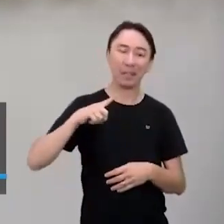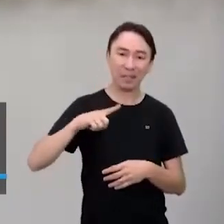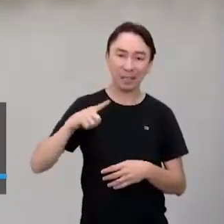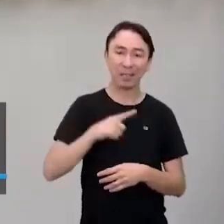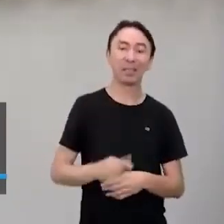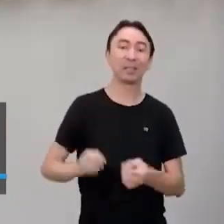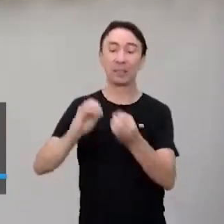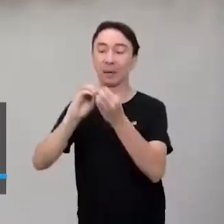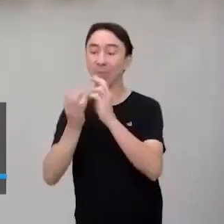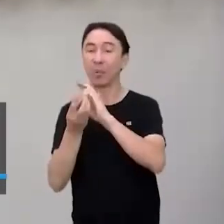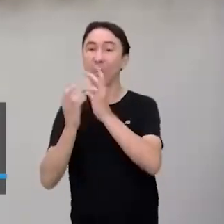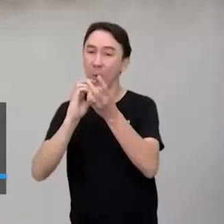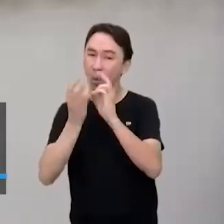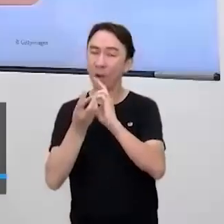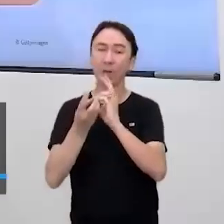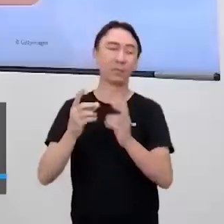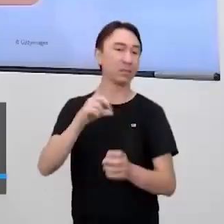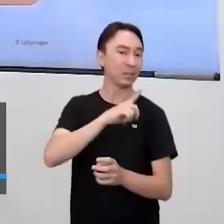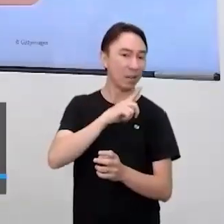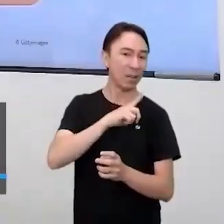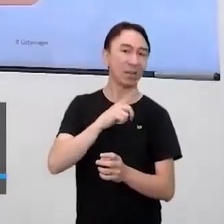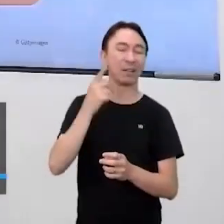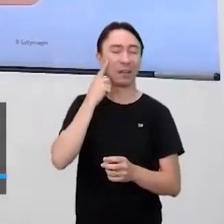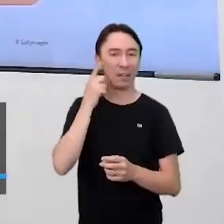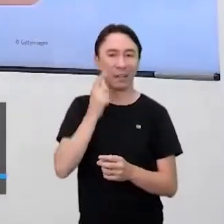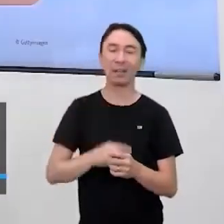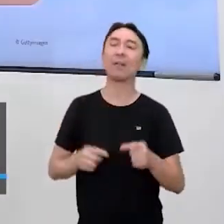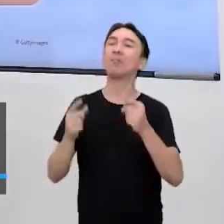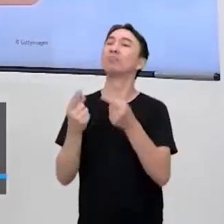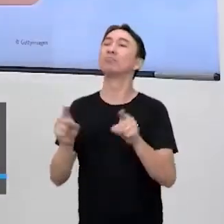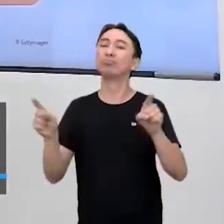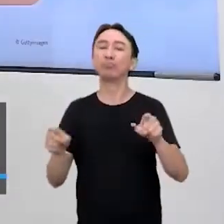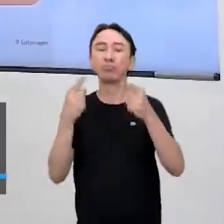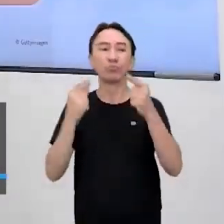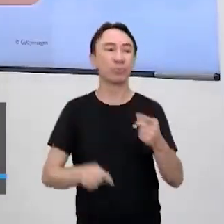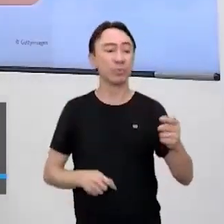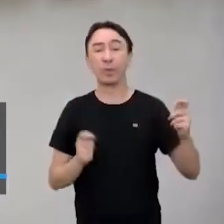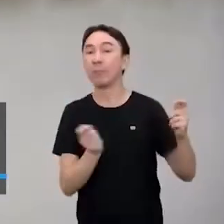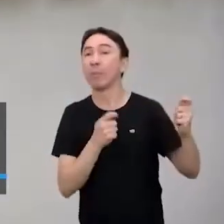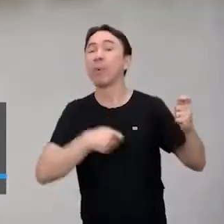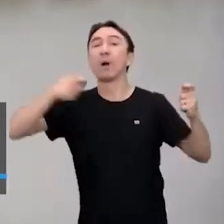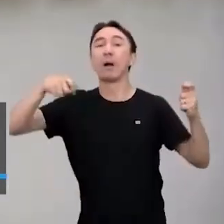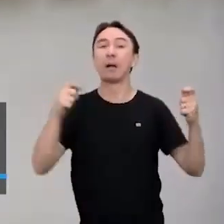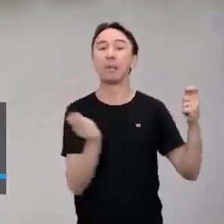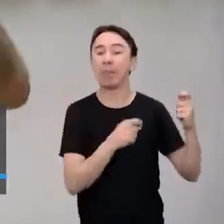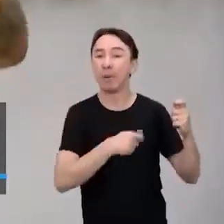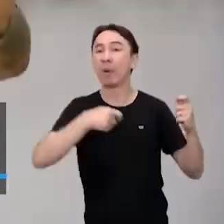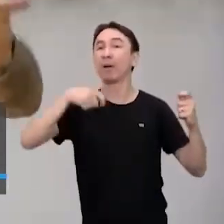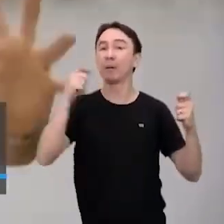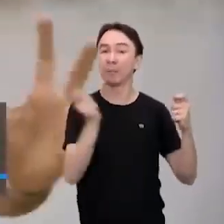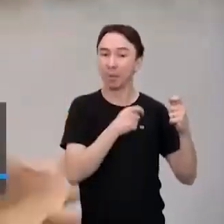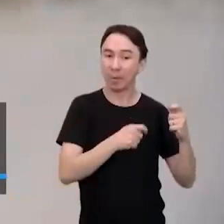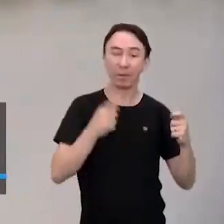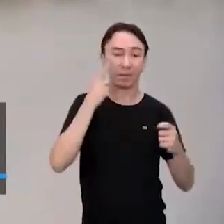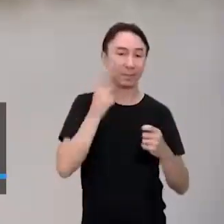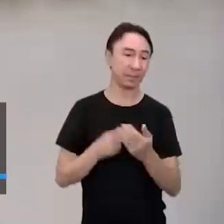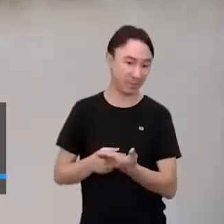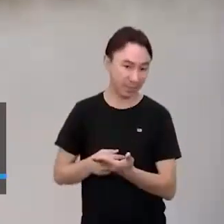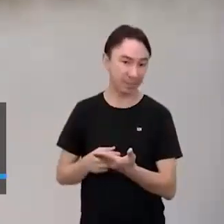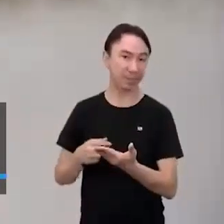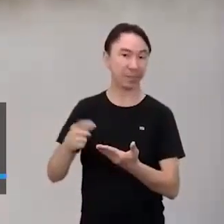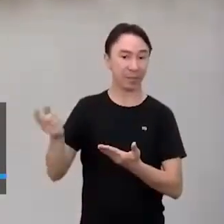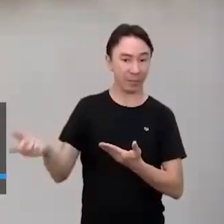conjunção. Como chama mesmo? O berimbau. O berimbau, isso. O cachixi vai... E você tem toda